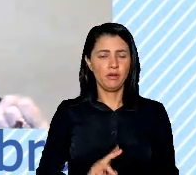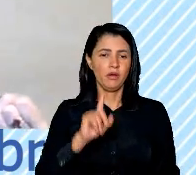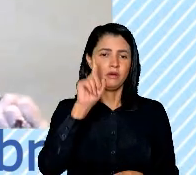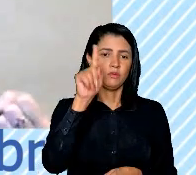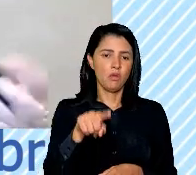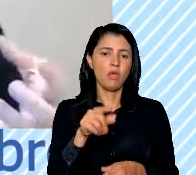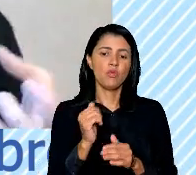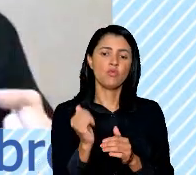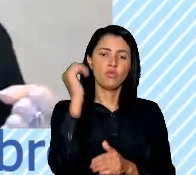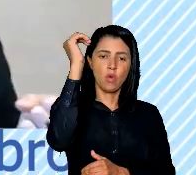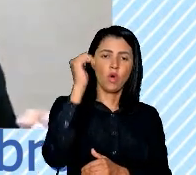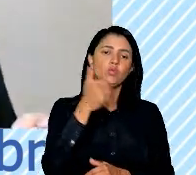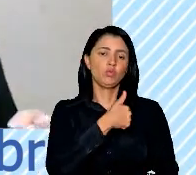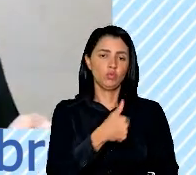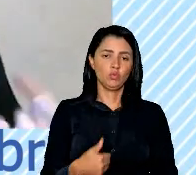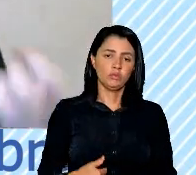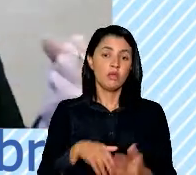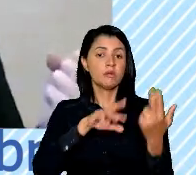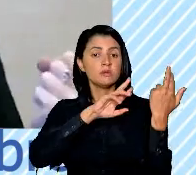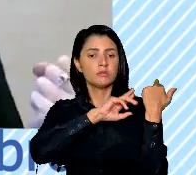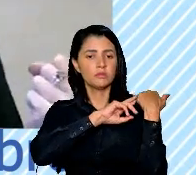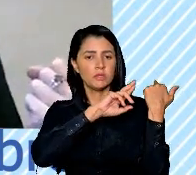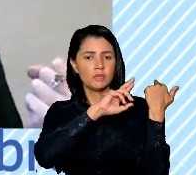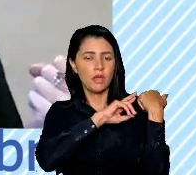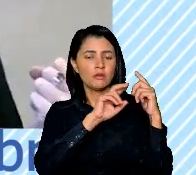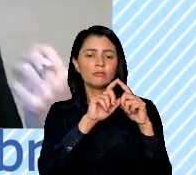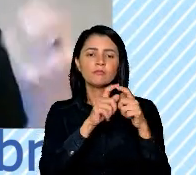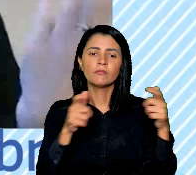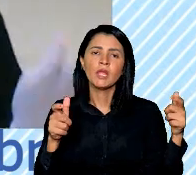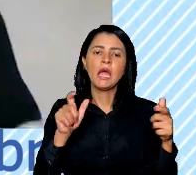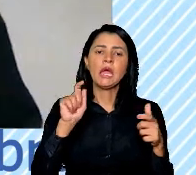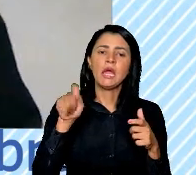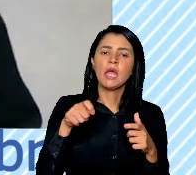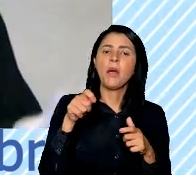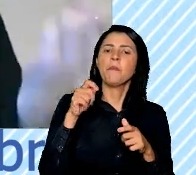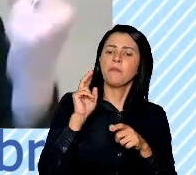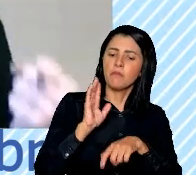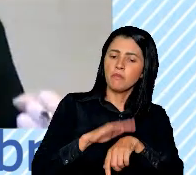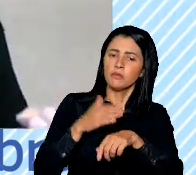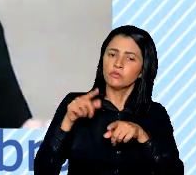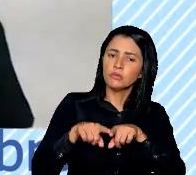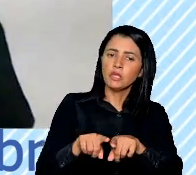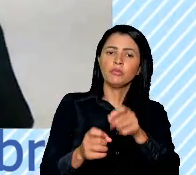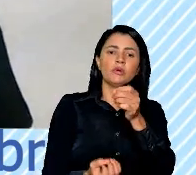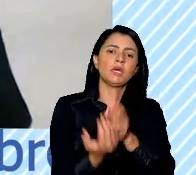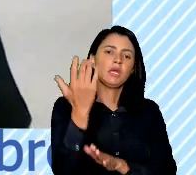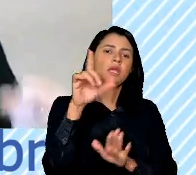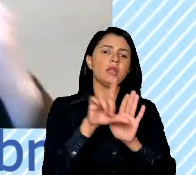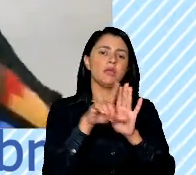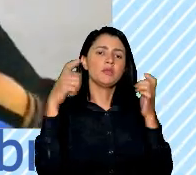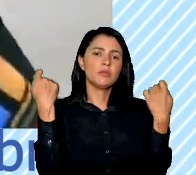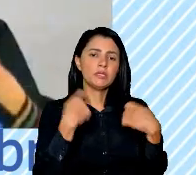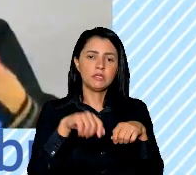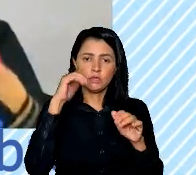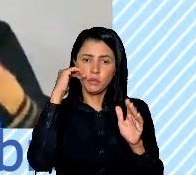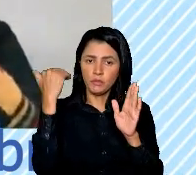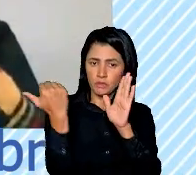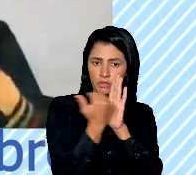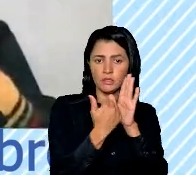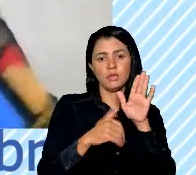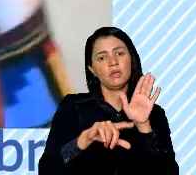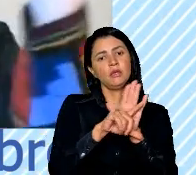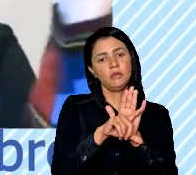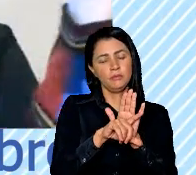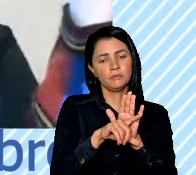autogoverno, na responsabilidade ampliada de quem, ao mesmo tempo, faz a lei e deve obedecer à lei.